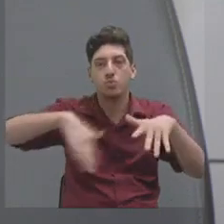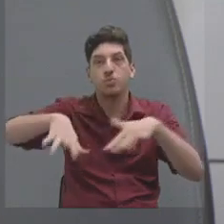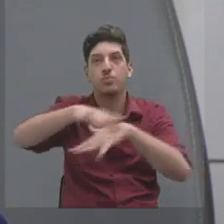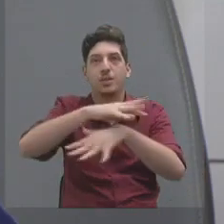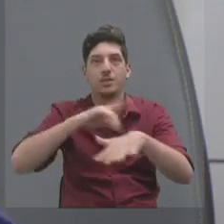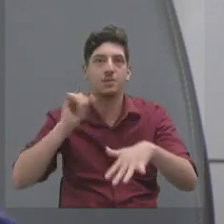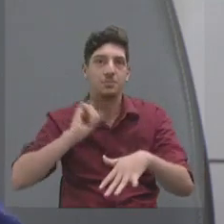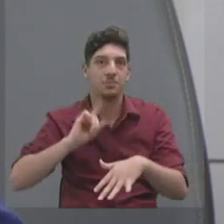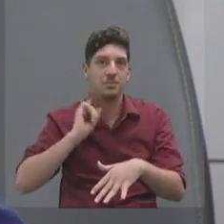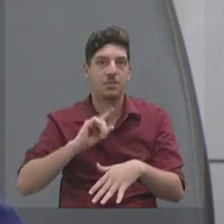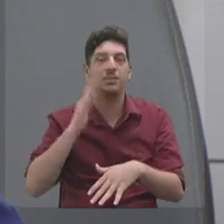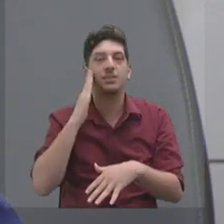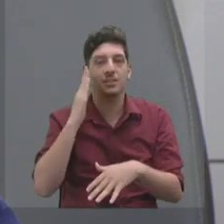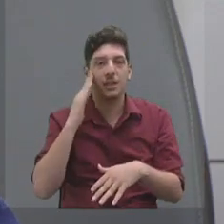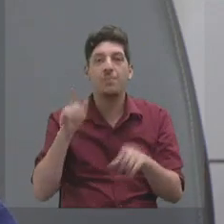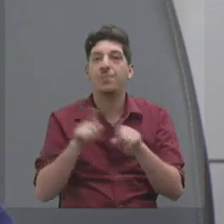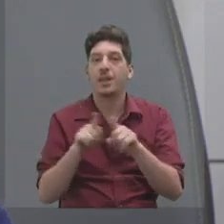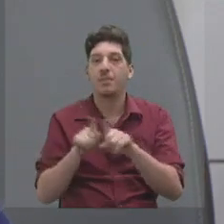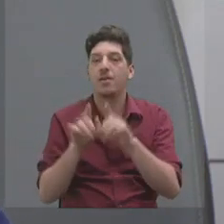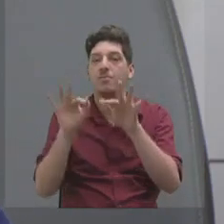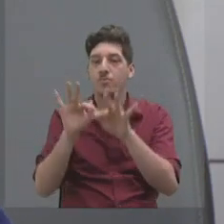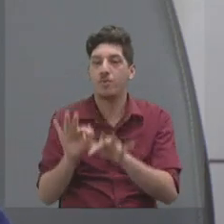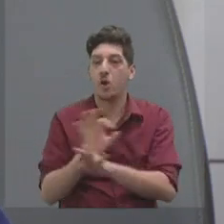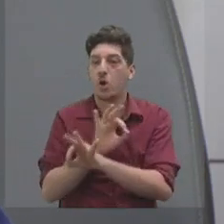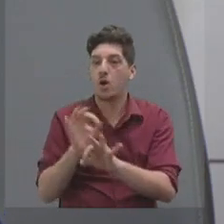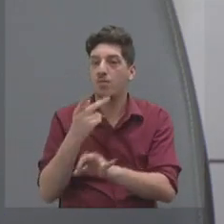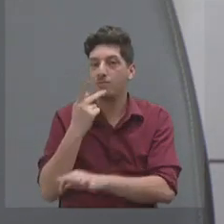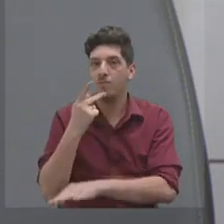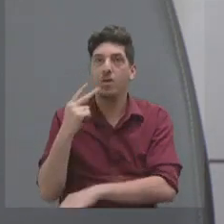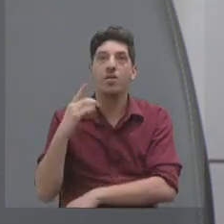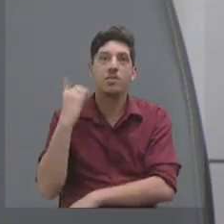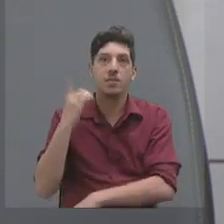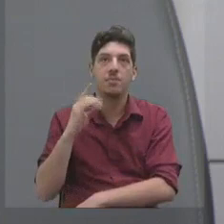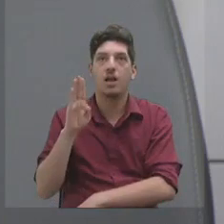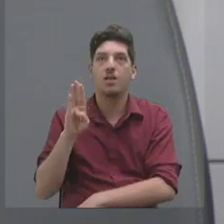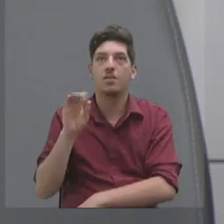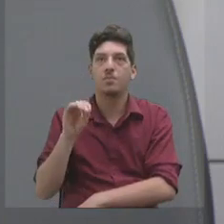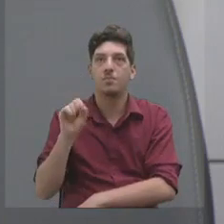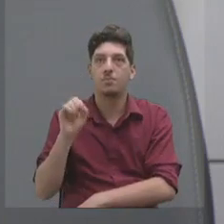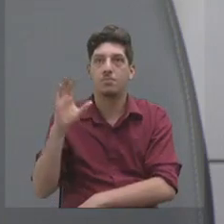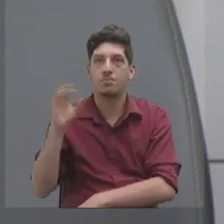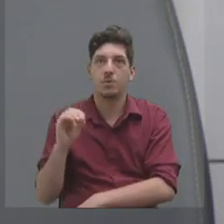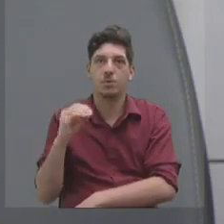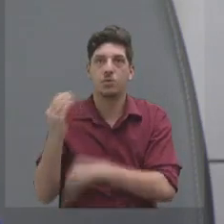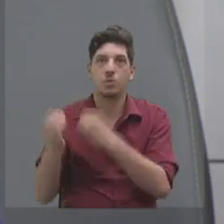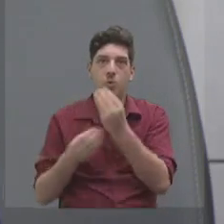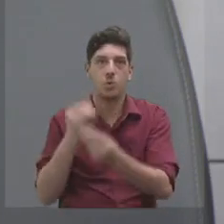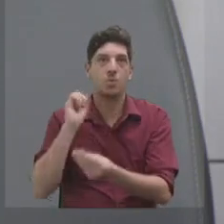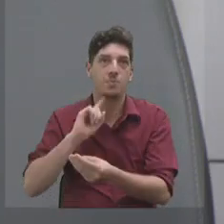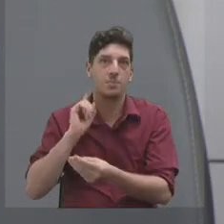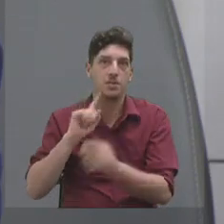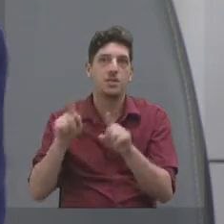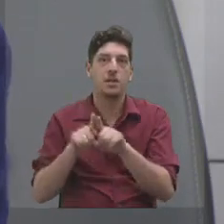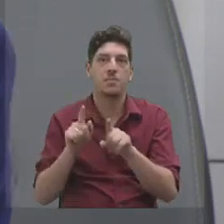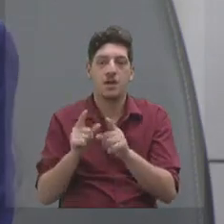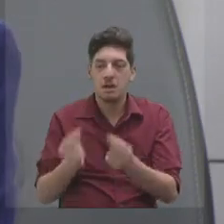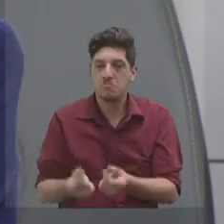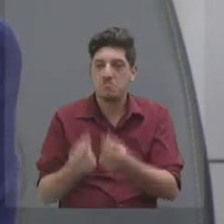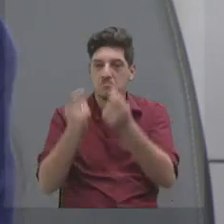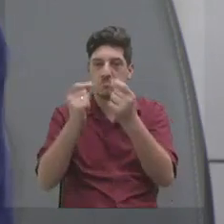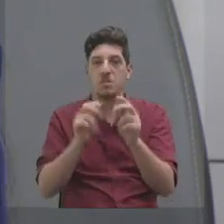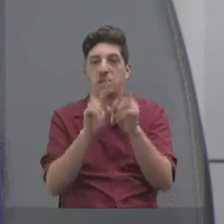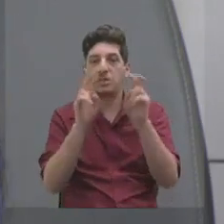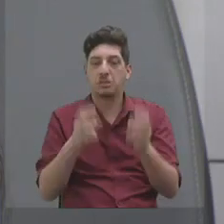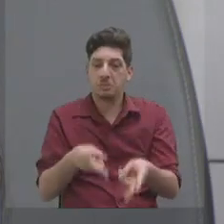forma muito feliz pelo amigo deputado Bosco né da pujança do nosso Estado da nossa riqueza no que tange a